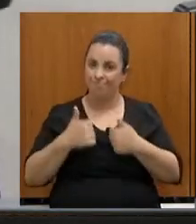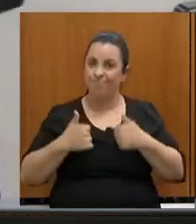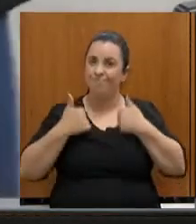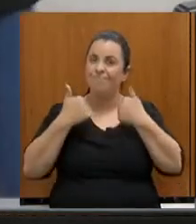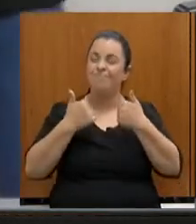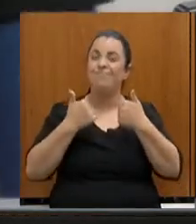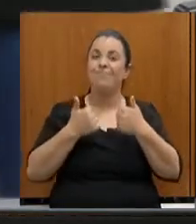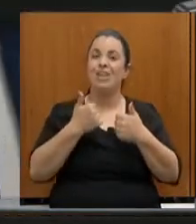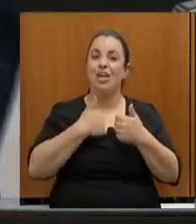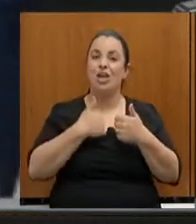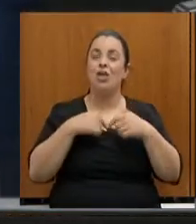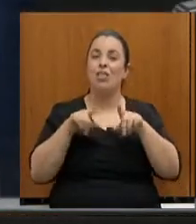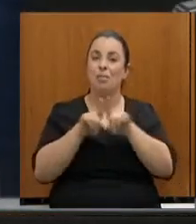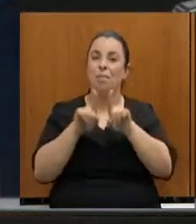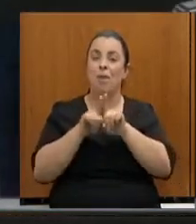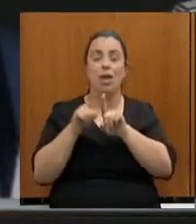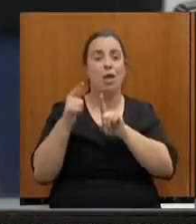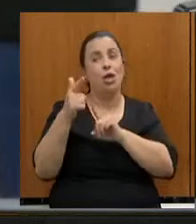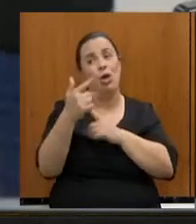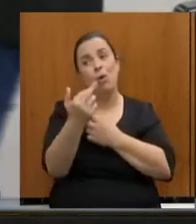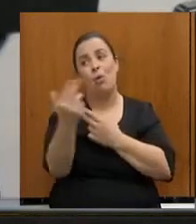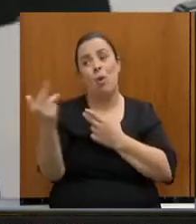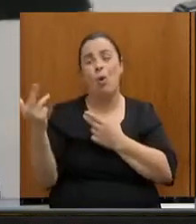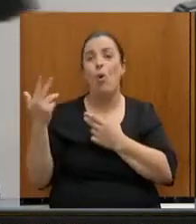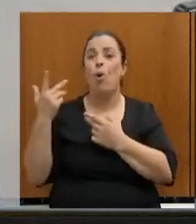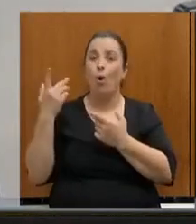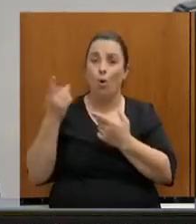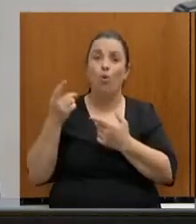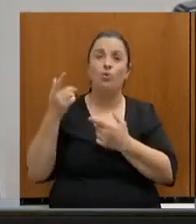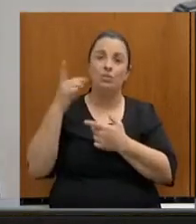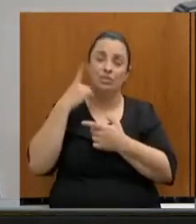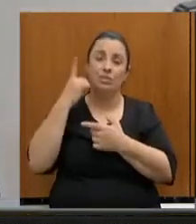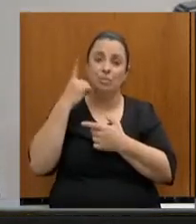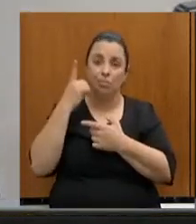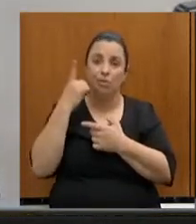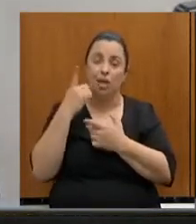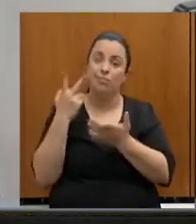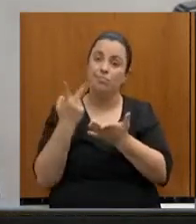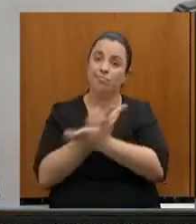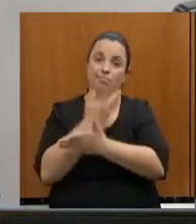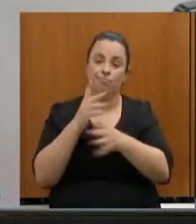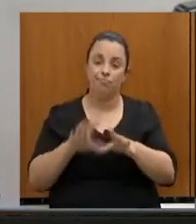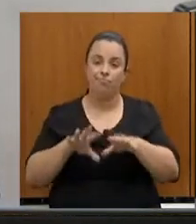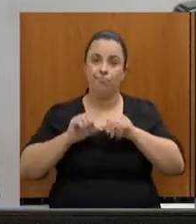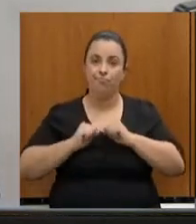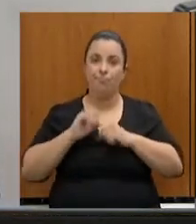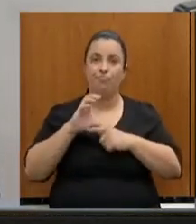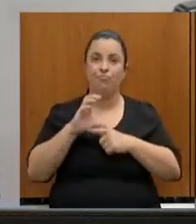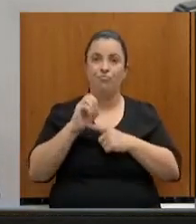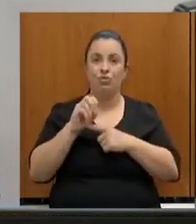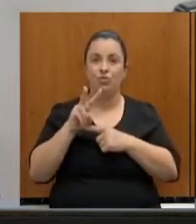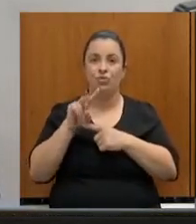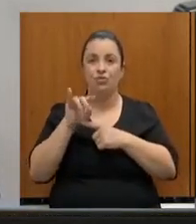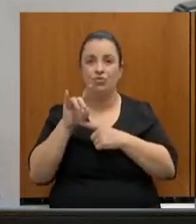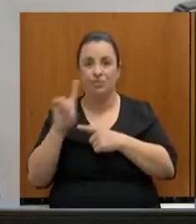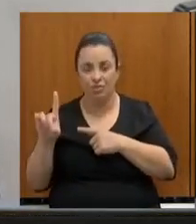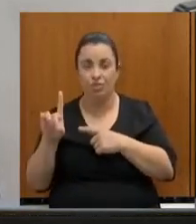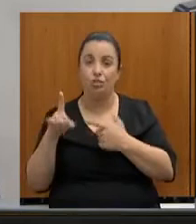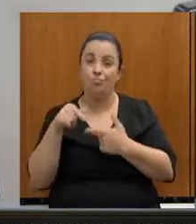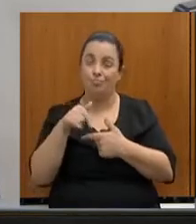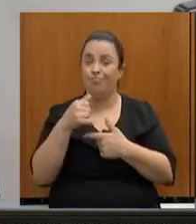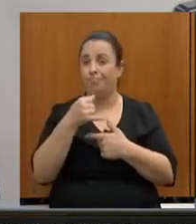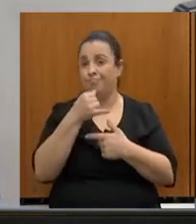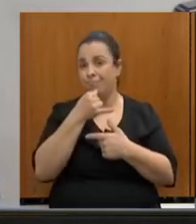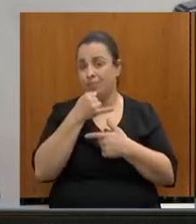também fui como vários outros deputados acometido é e contaminados por esse por essa